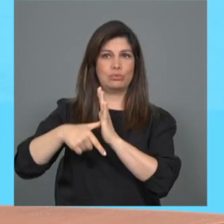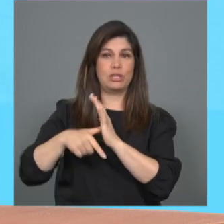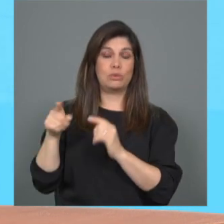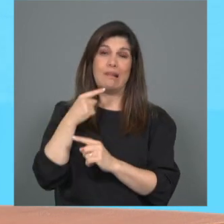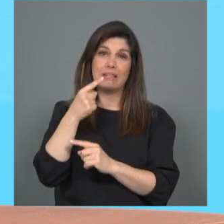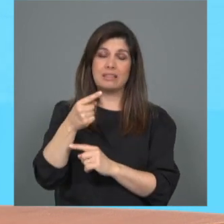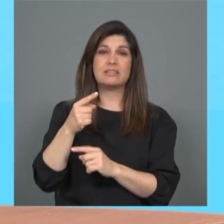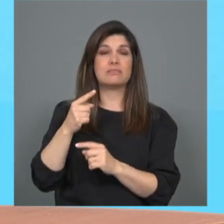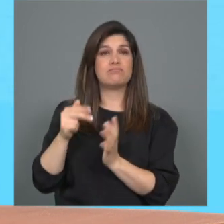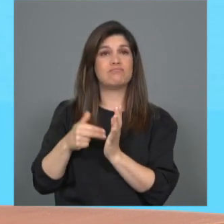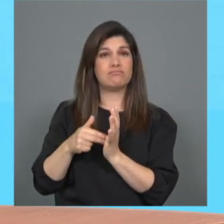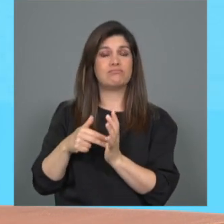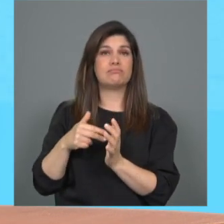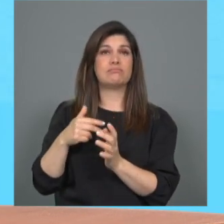anos,